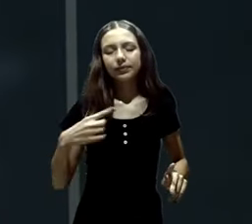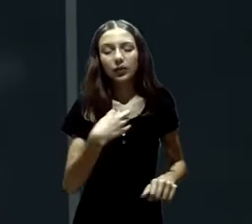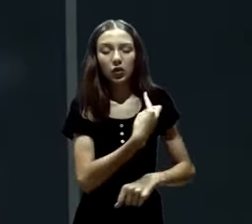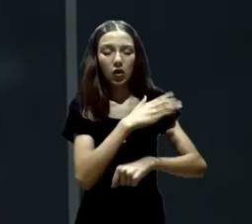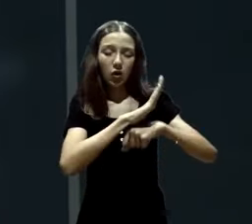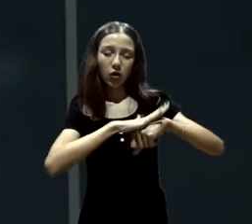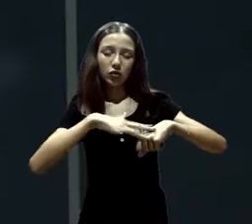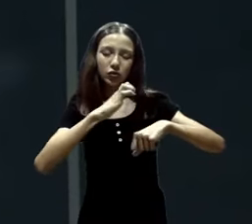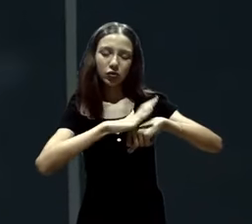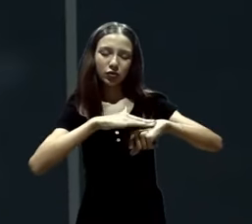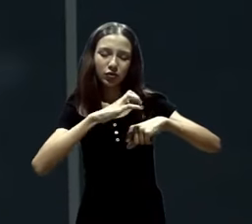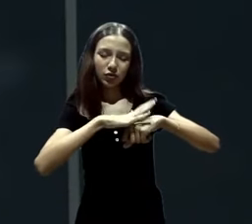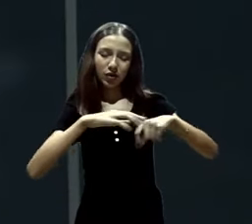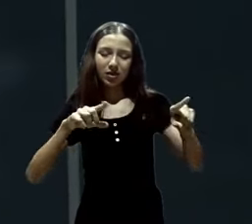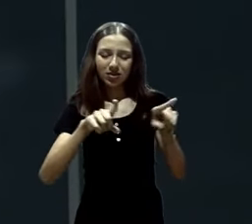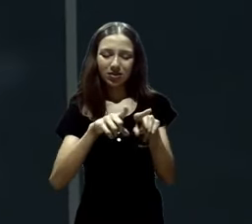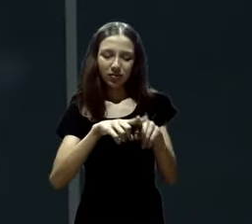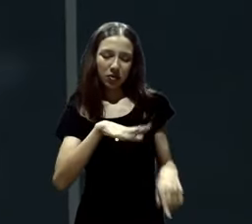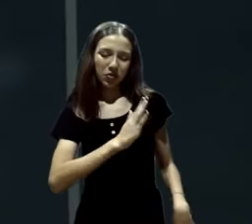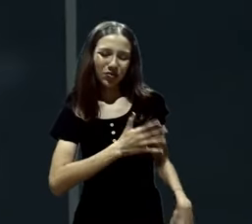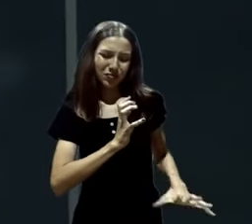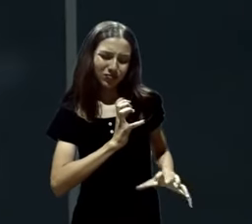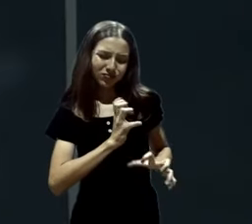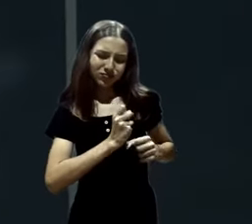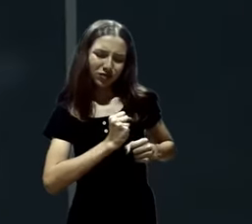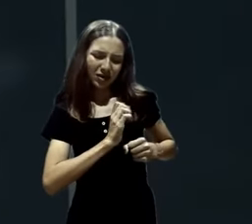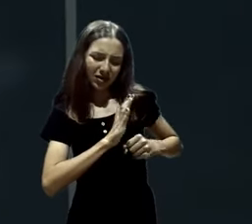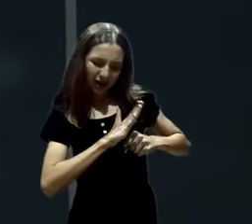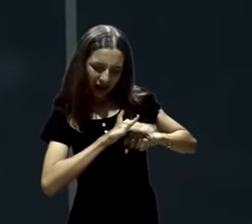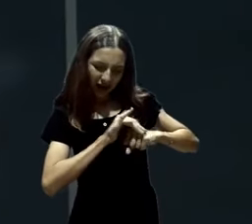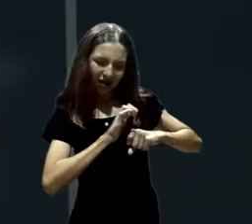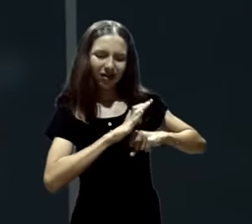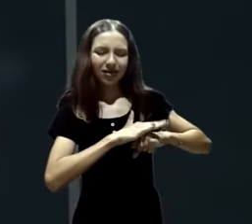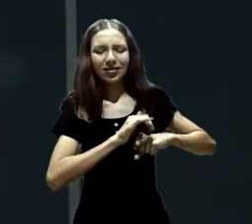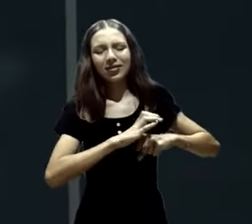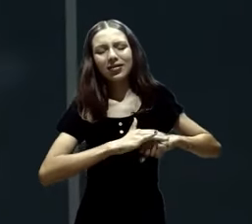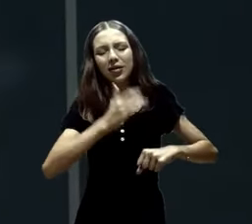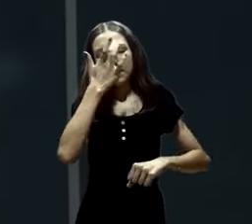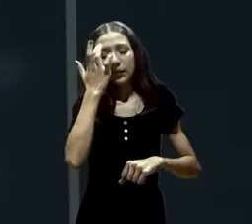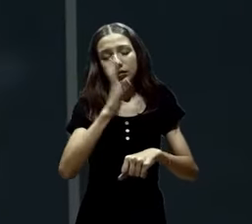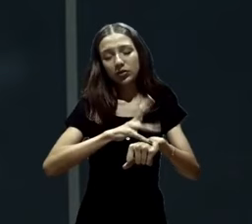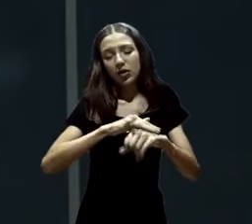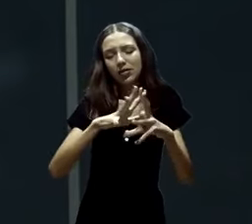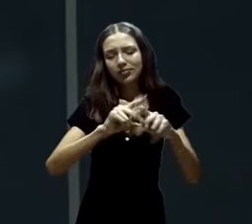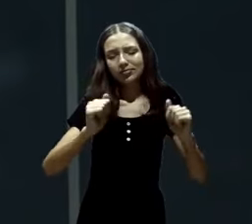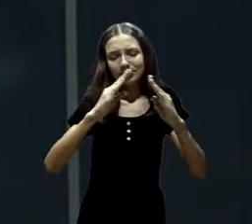Pai. Consola este coração apertado. Visita esse que está enfermo no